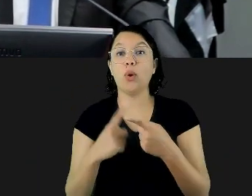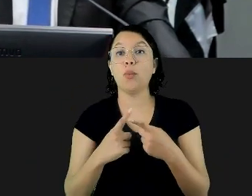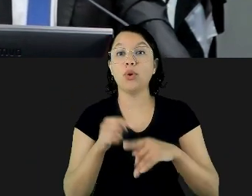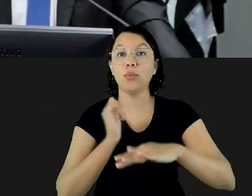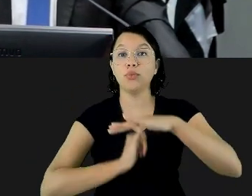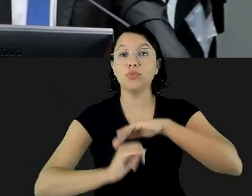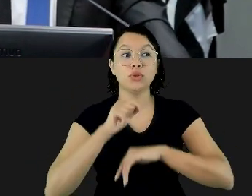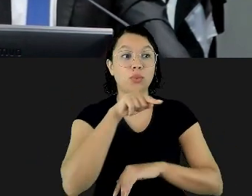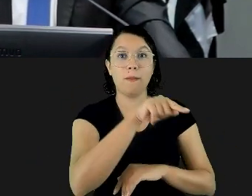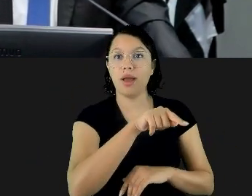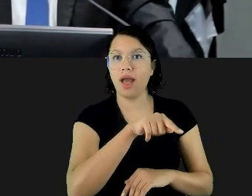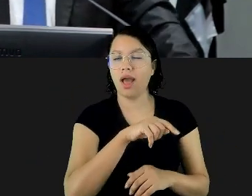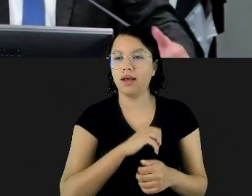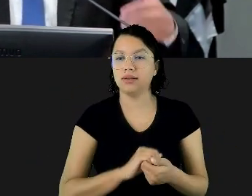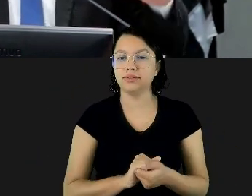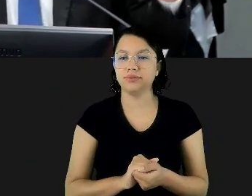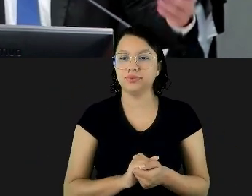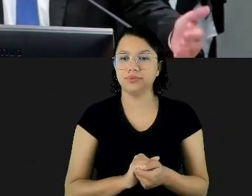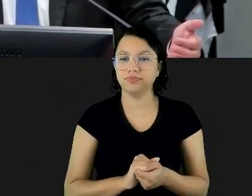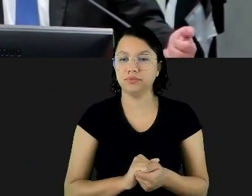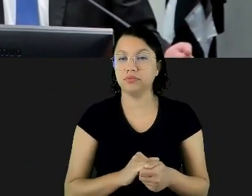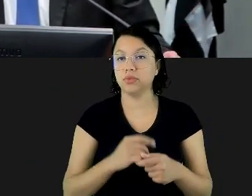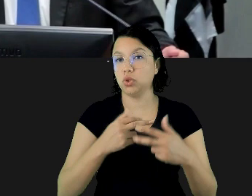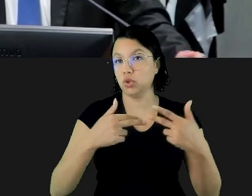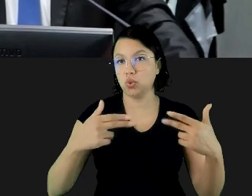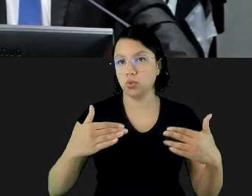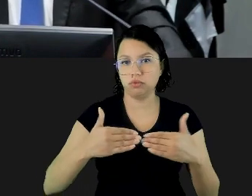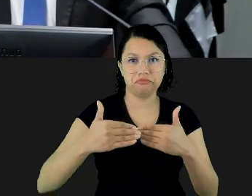lá e as coisas estão avançadas,